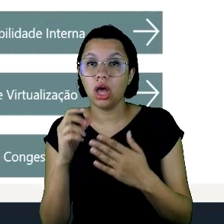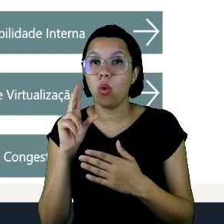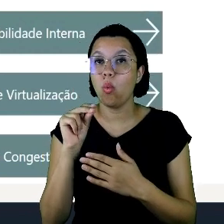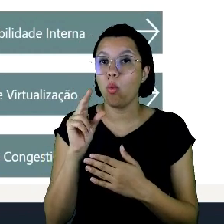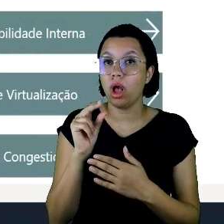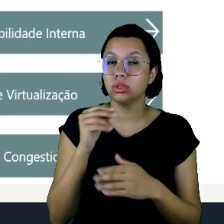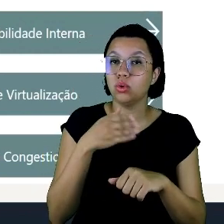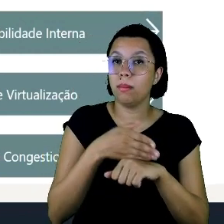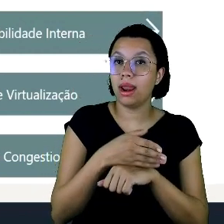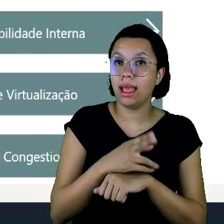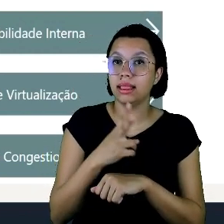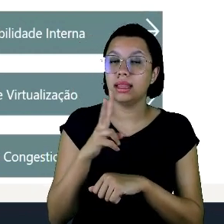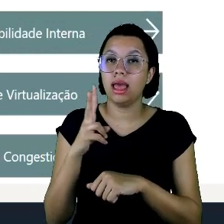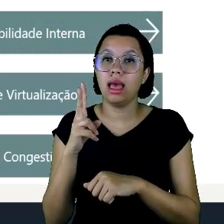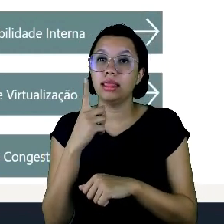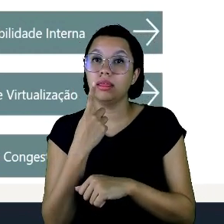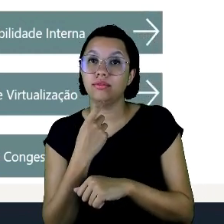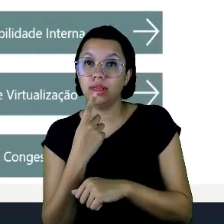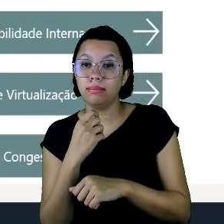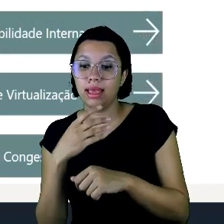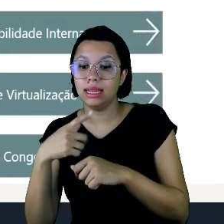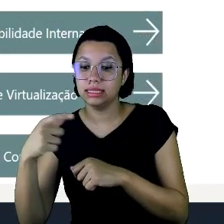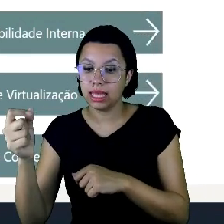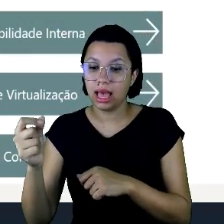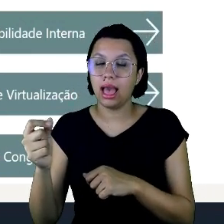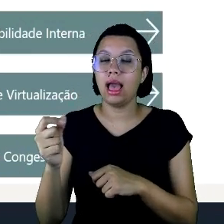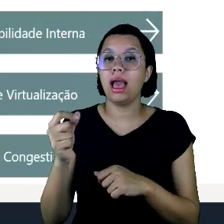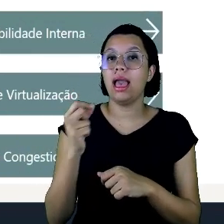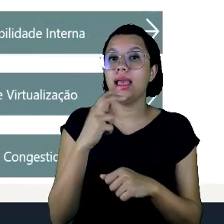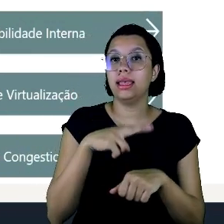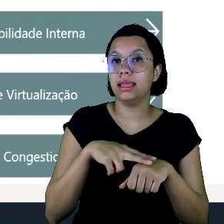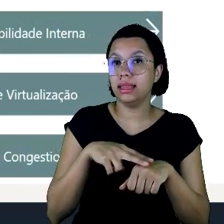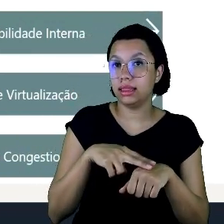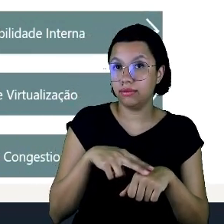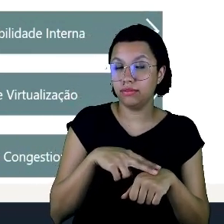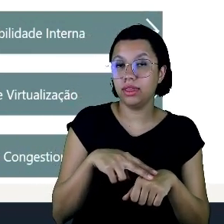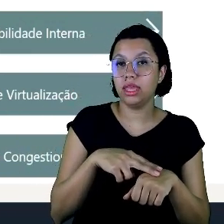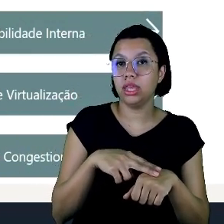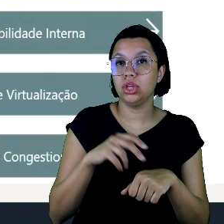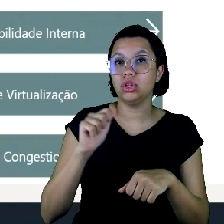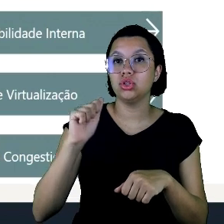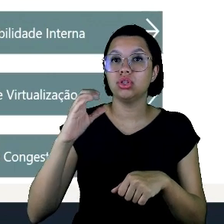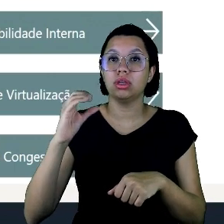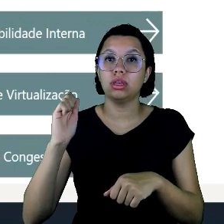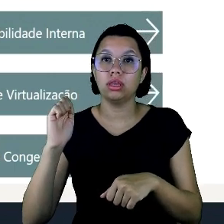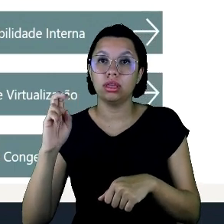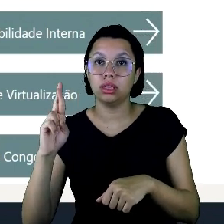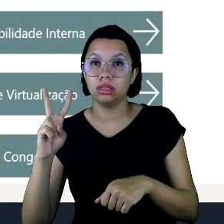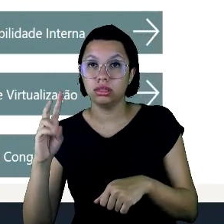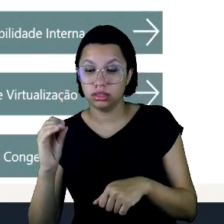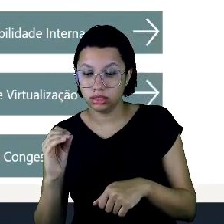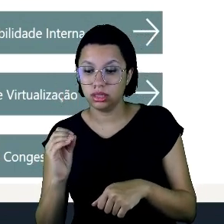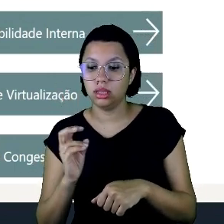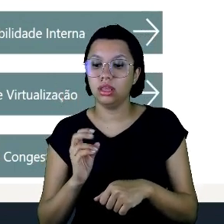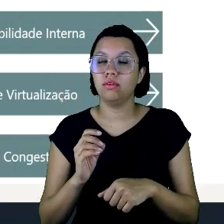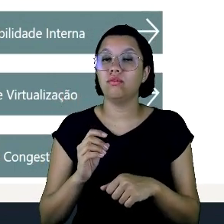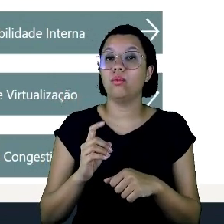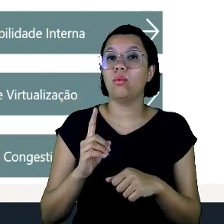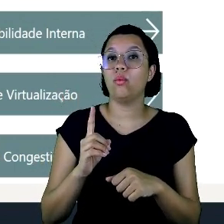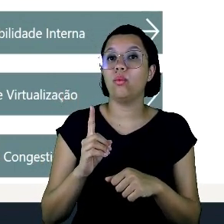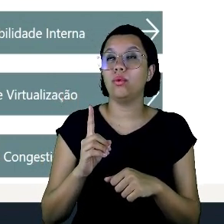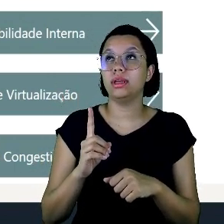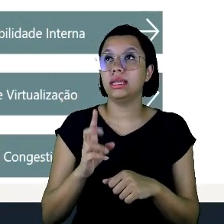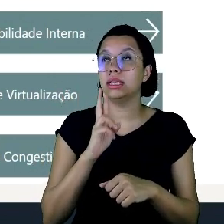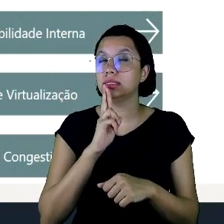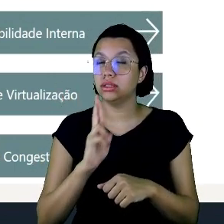para saída, verde tá o acervo e esse amarelo a produtividade, que são as mesmas cores que estavam no relatório anterior e